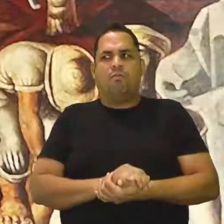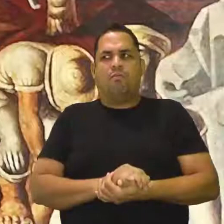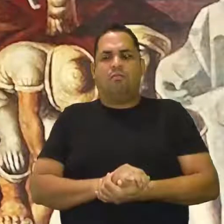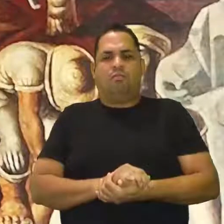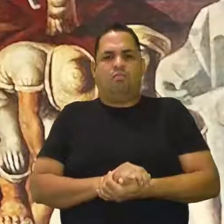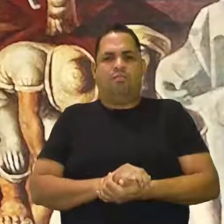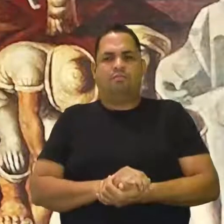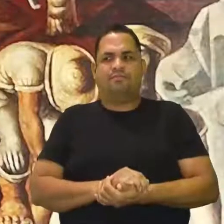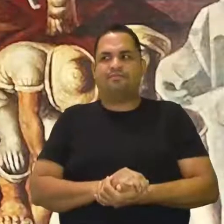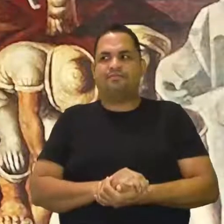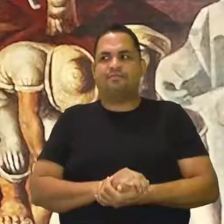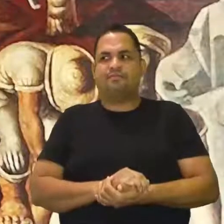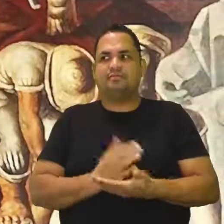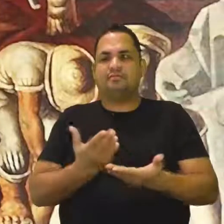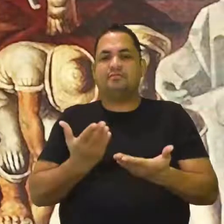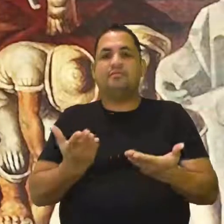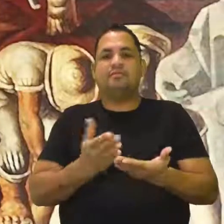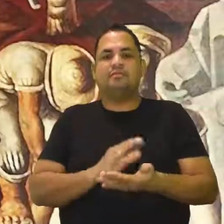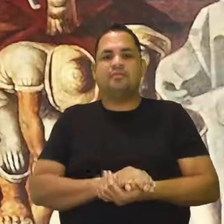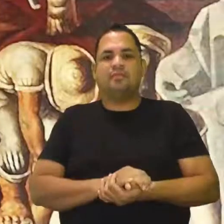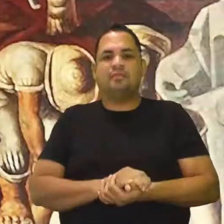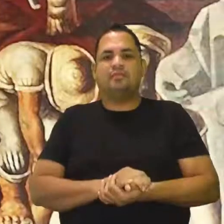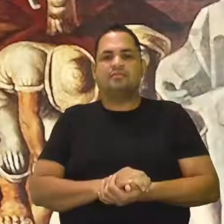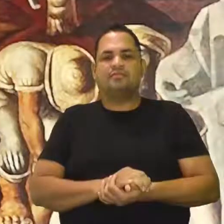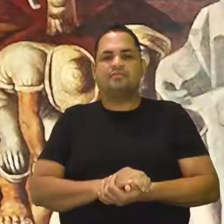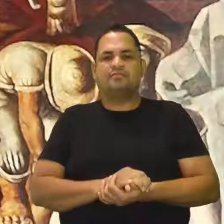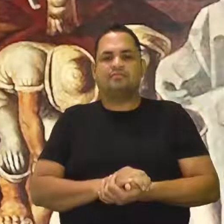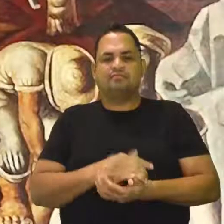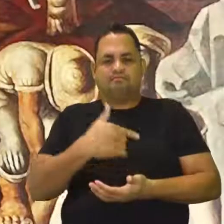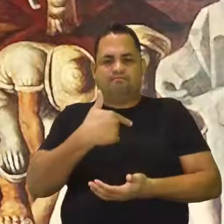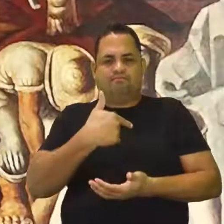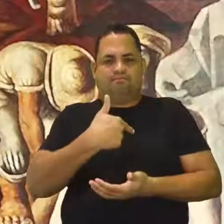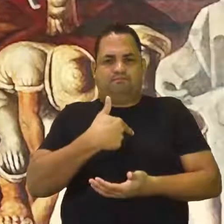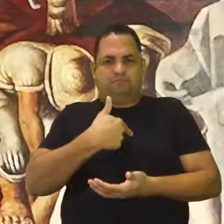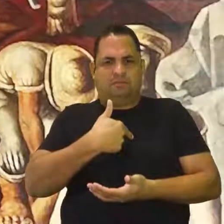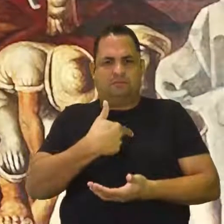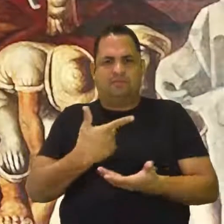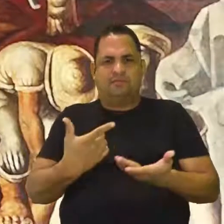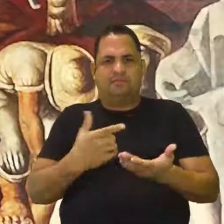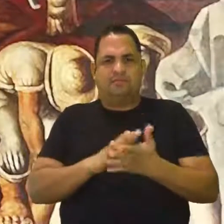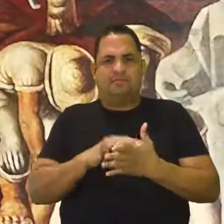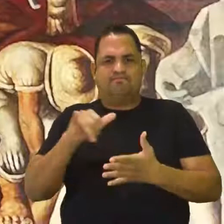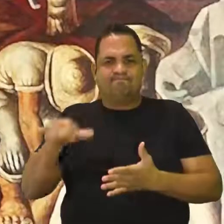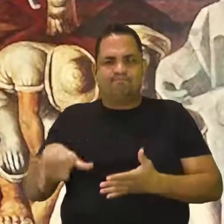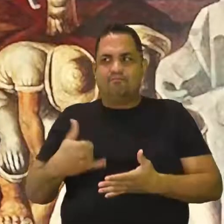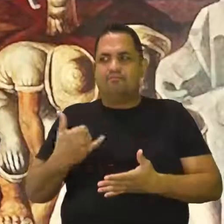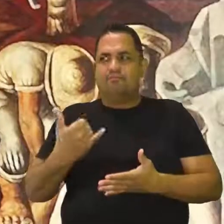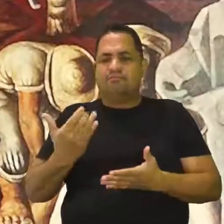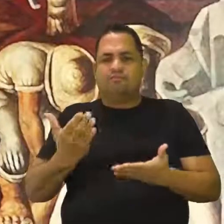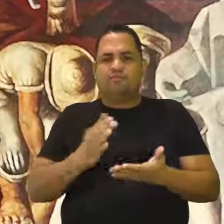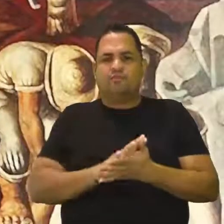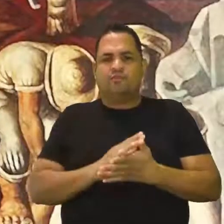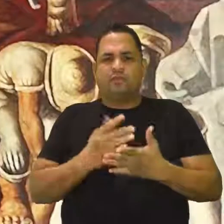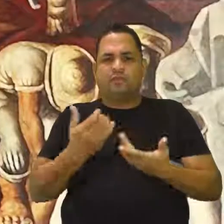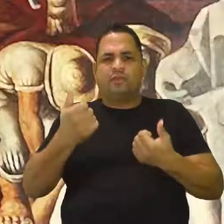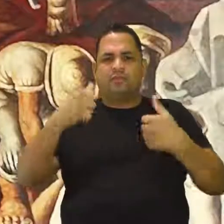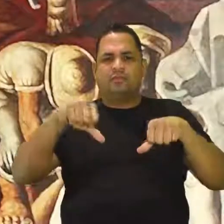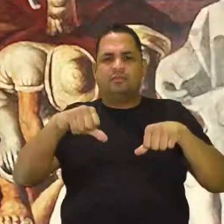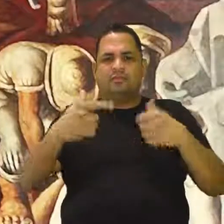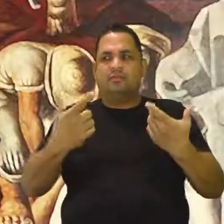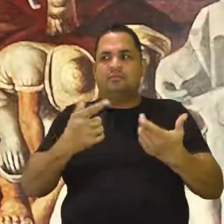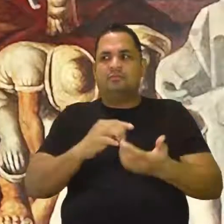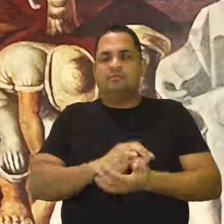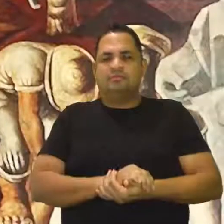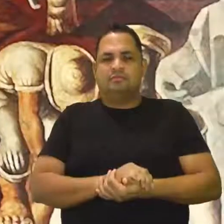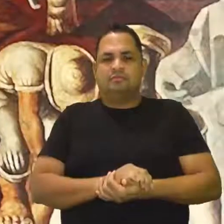rompam o seu acordo. Getúlio Vargas vai aproveitar disso, vai aproveitar dessa crise, e